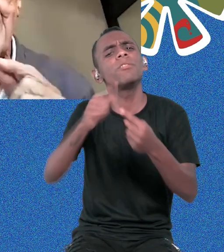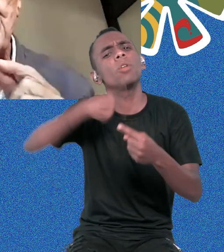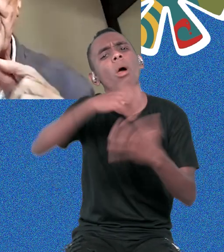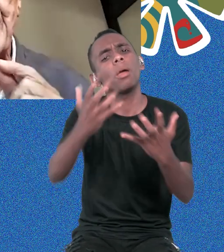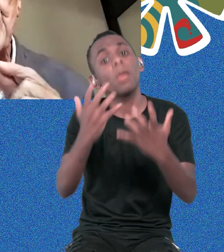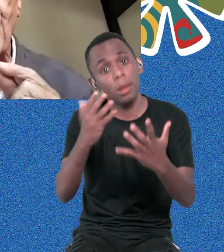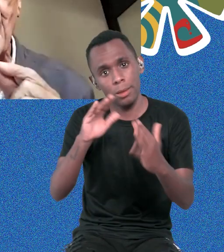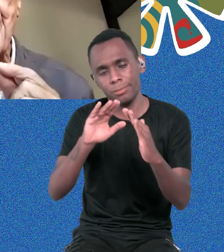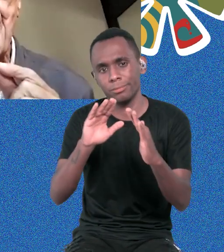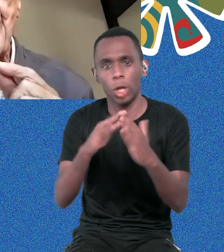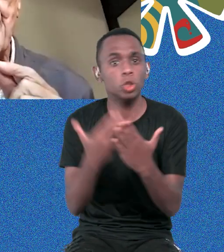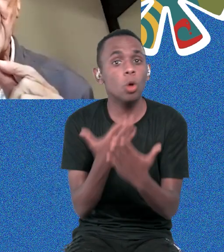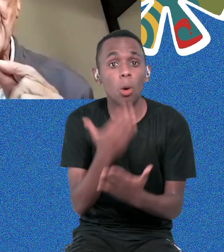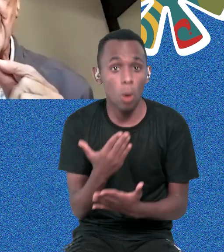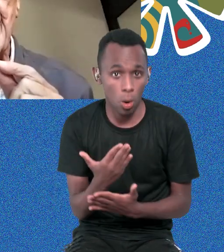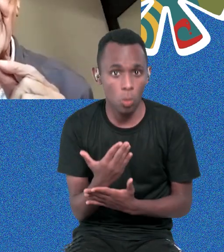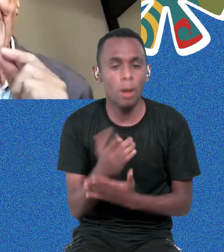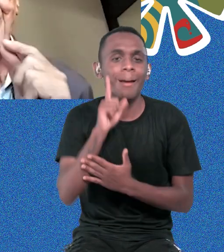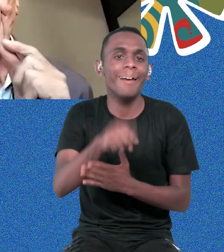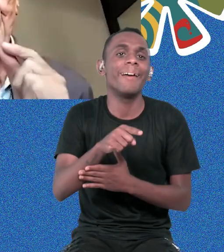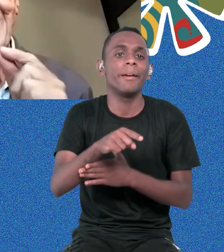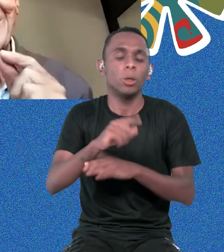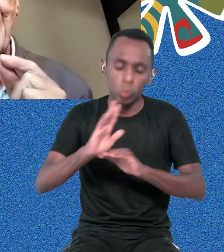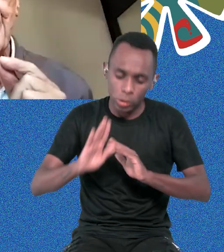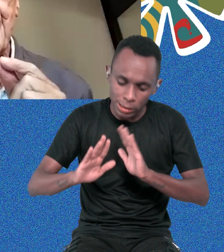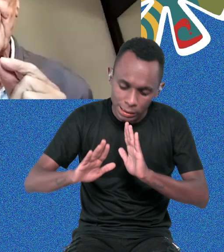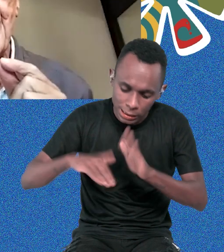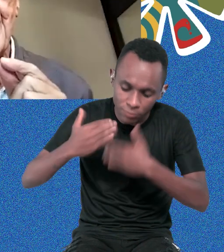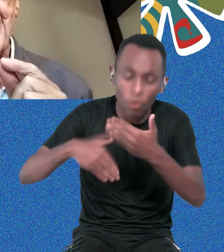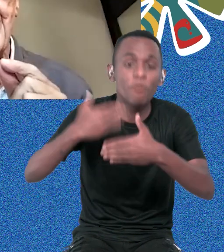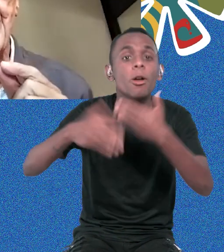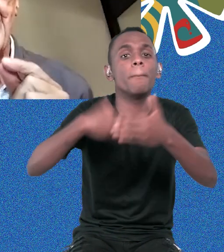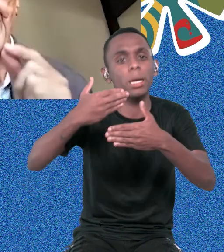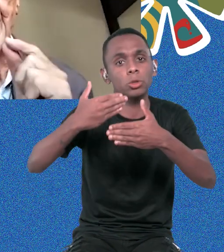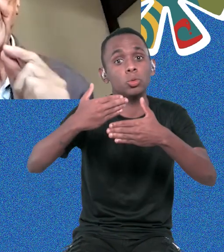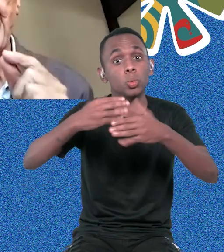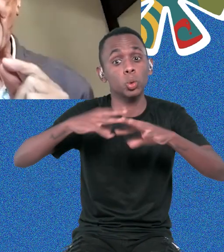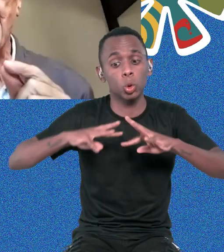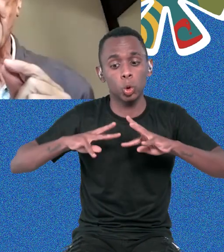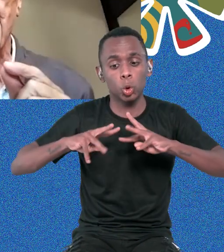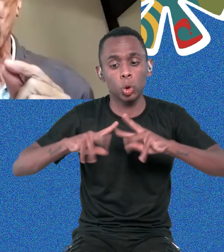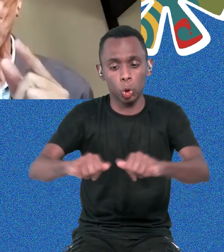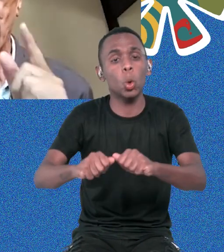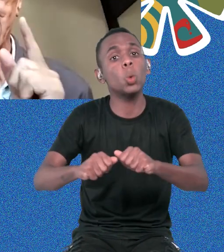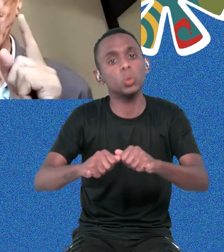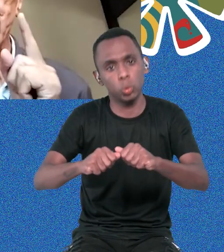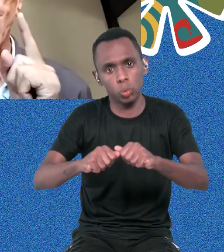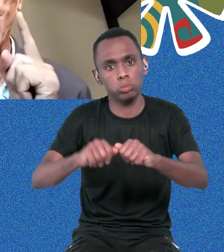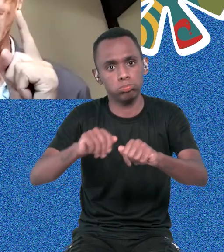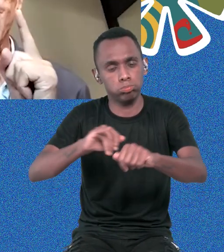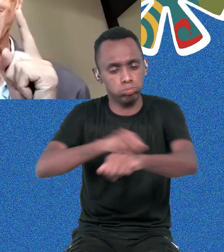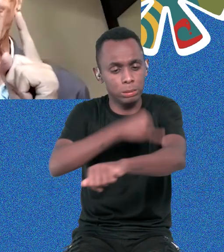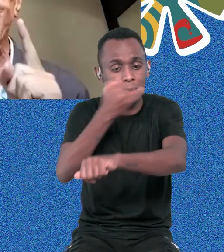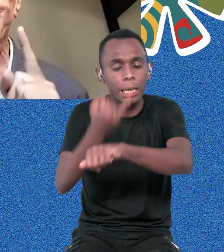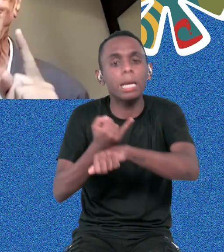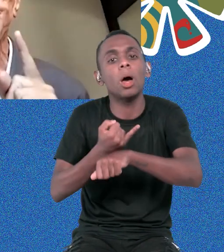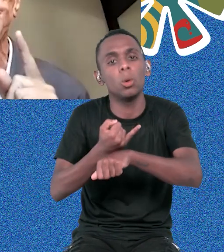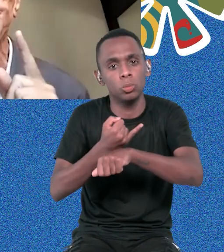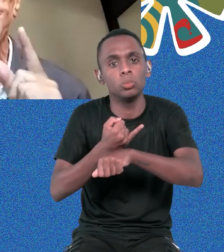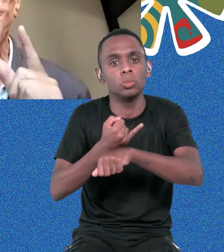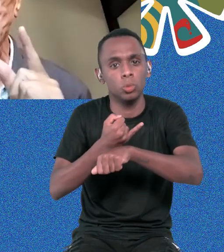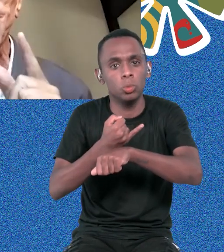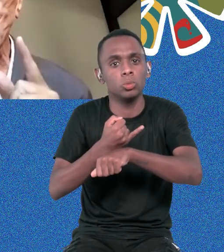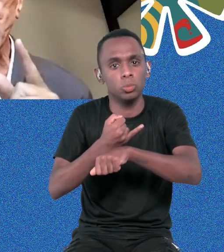nós queríamos para a escola? Era a formação integral, educação integral e